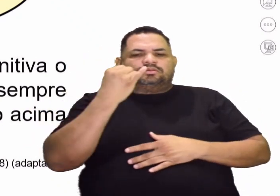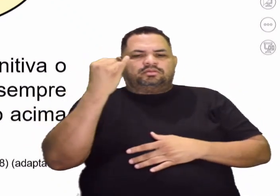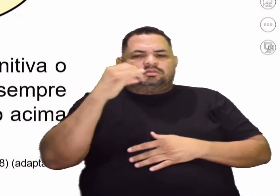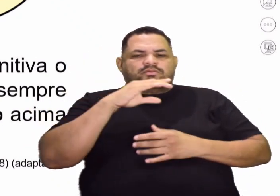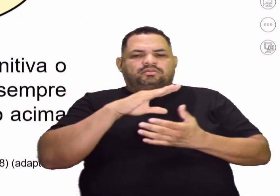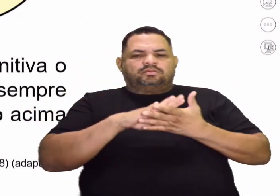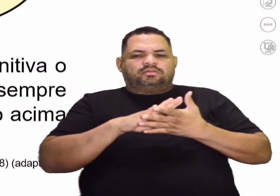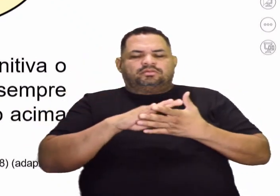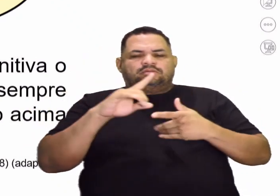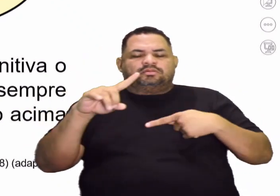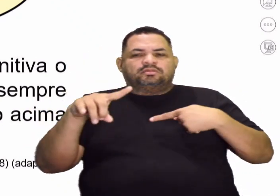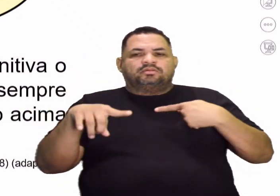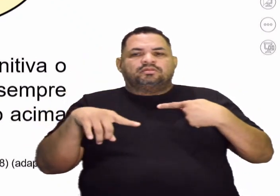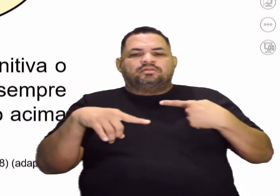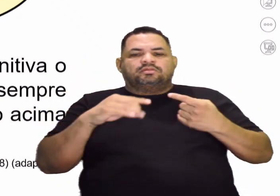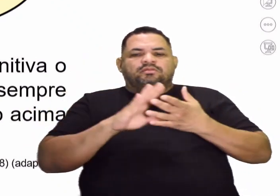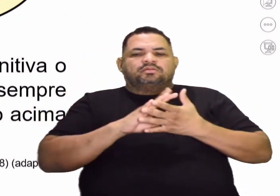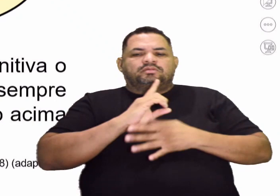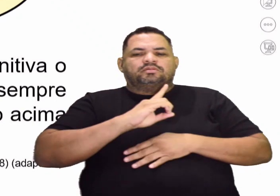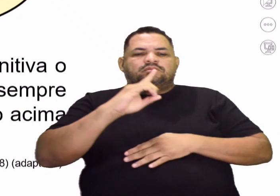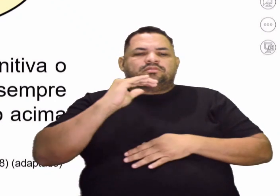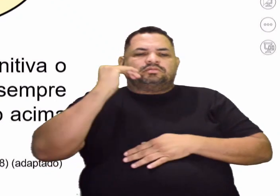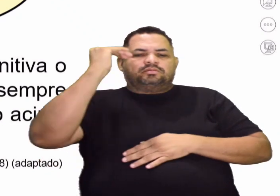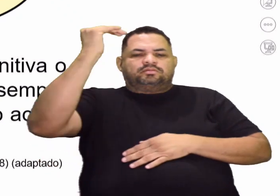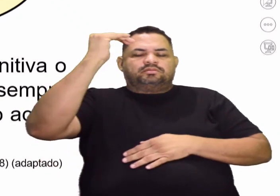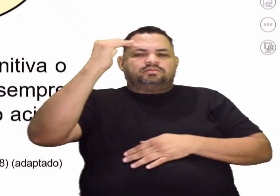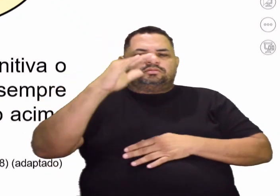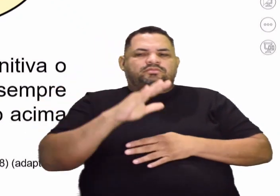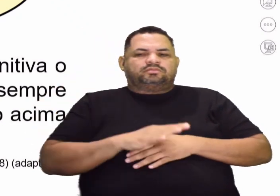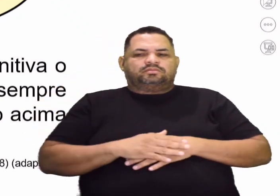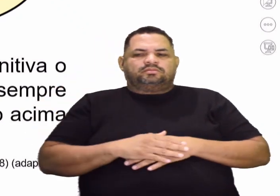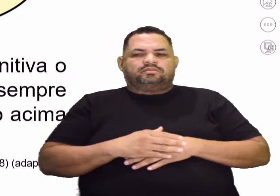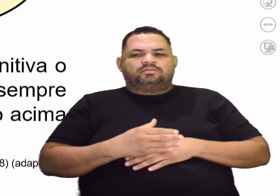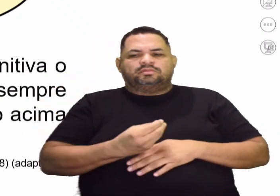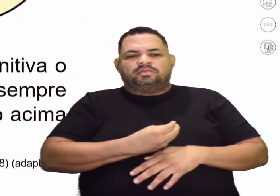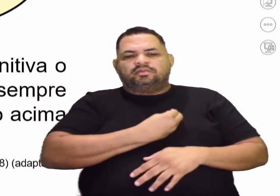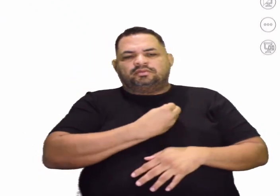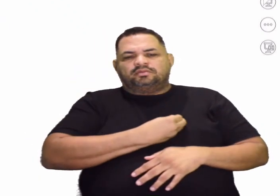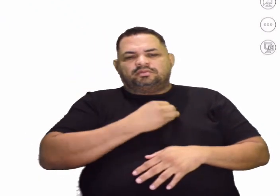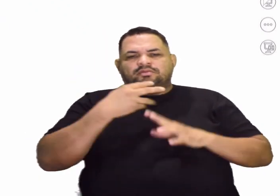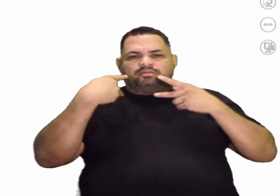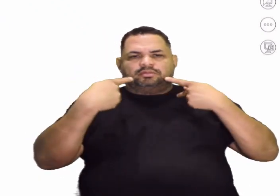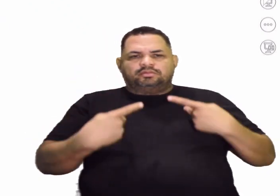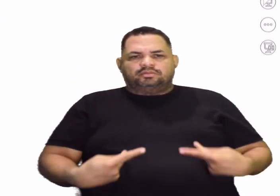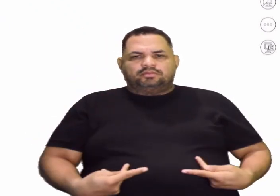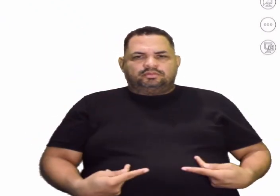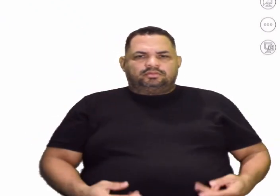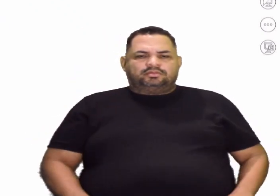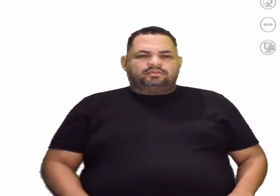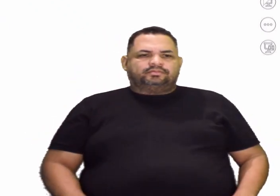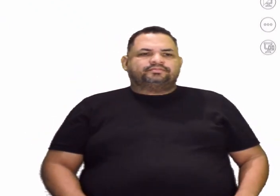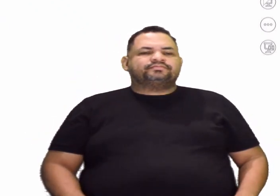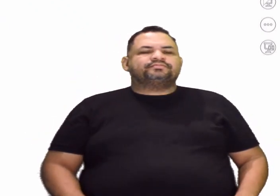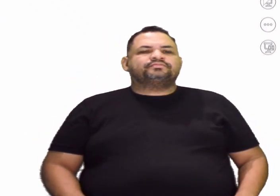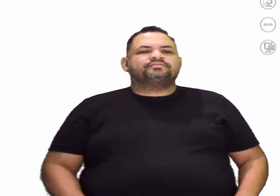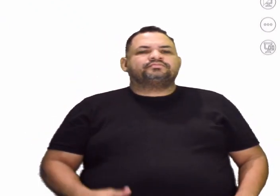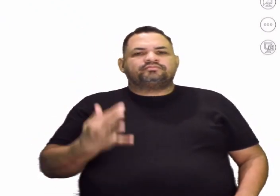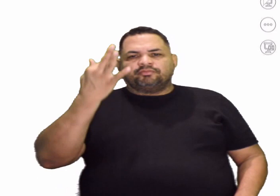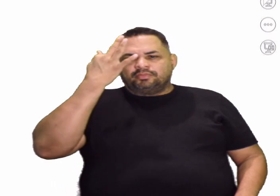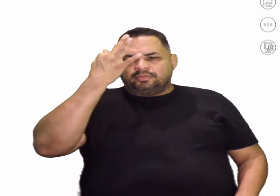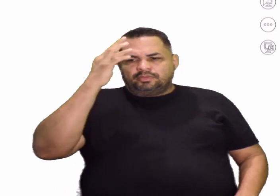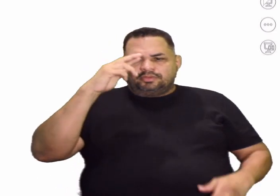importância e o interesse no divino acima da existência humana. Então tá aí. Agora, a